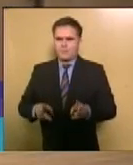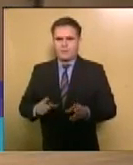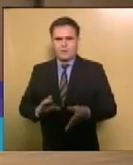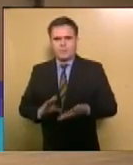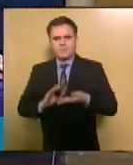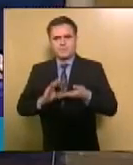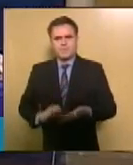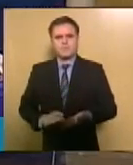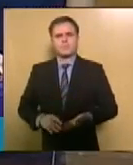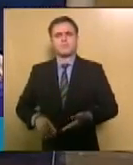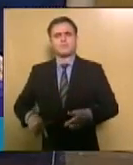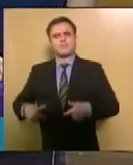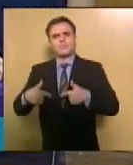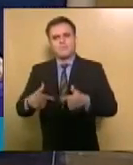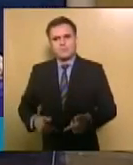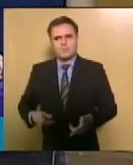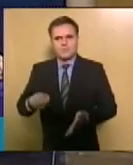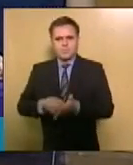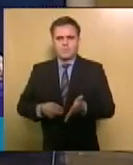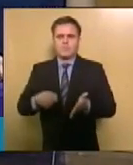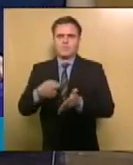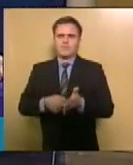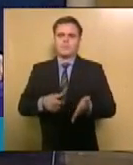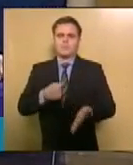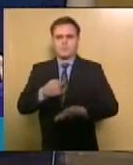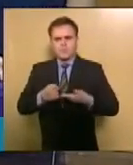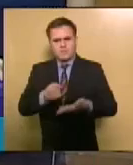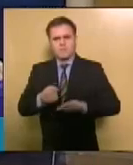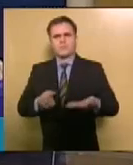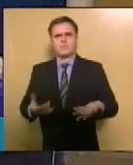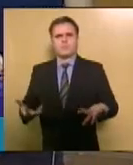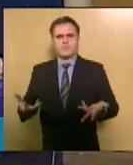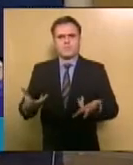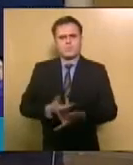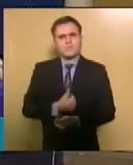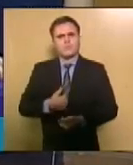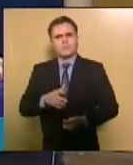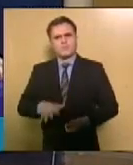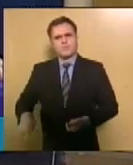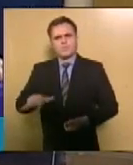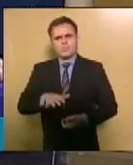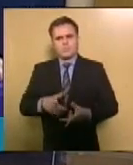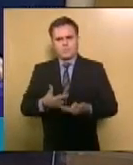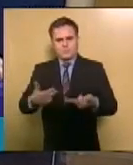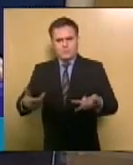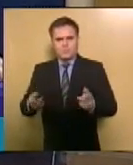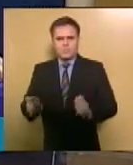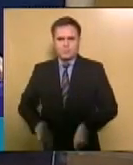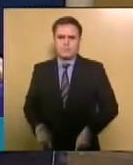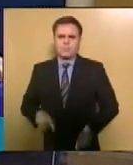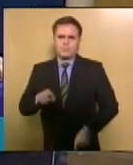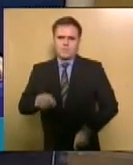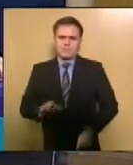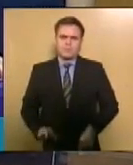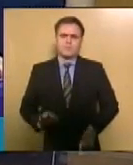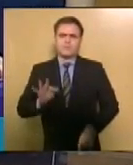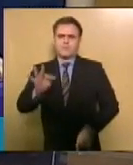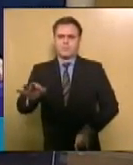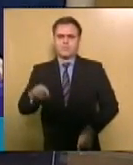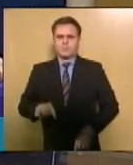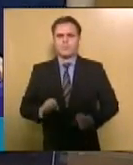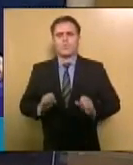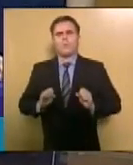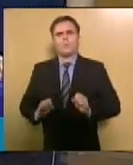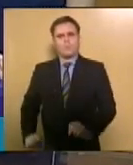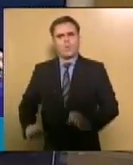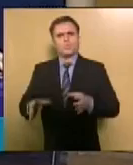nos CTS investir né na base né do investir na qualidade da ambiência do clube né Isso é que vai fazer com que no futuro esse seja um bom